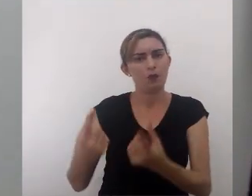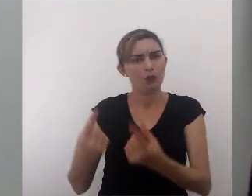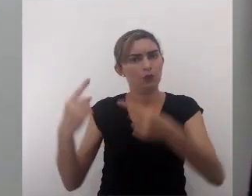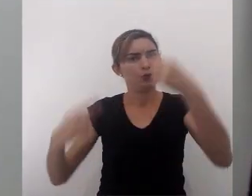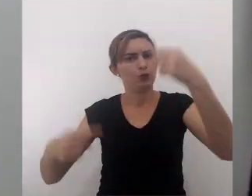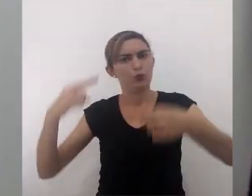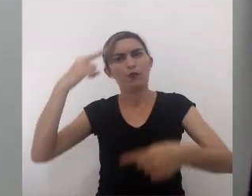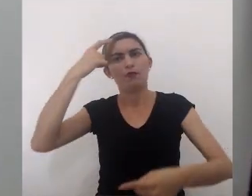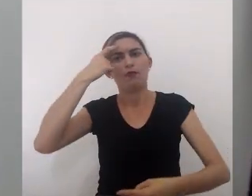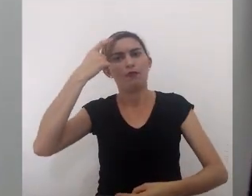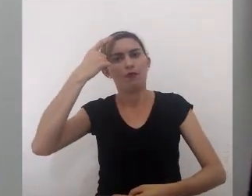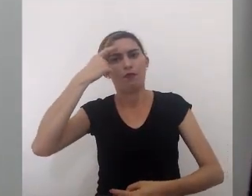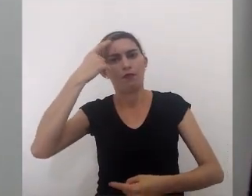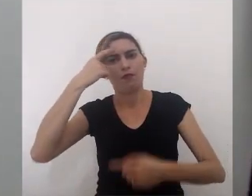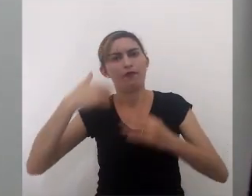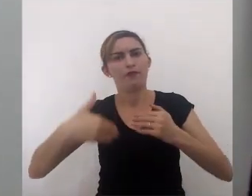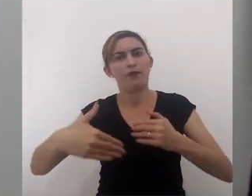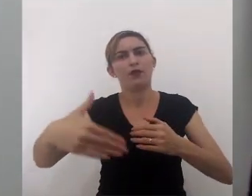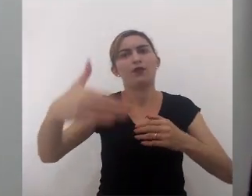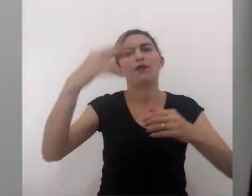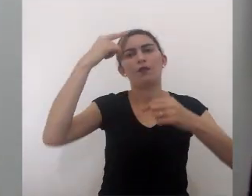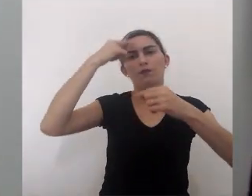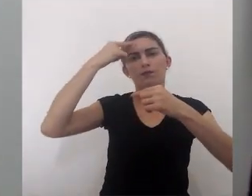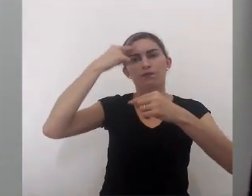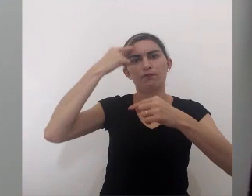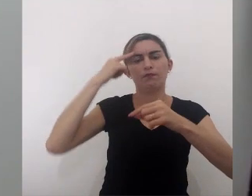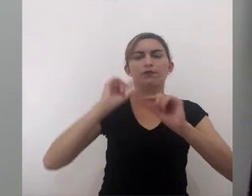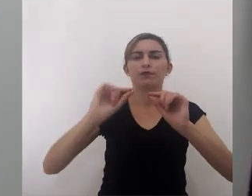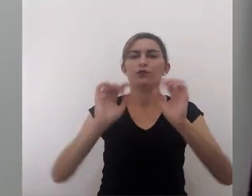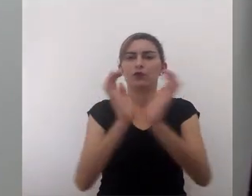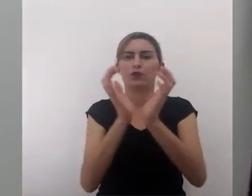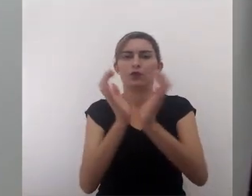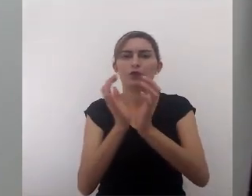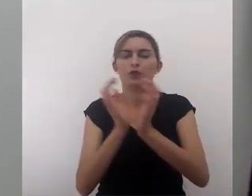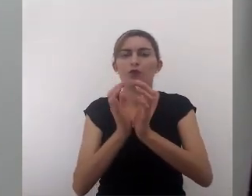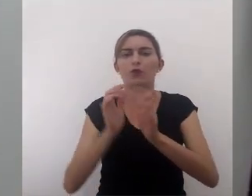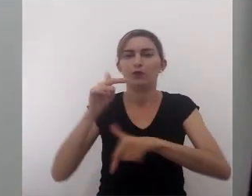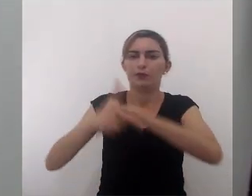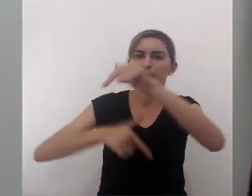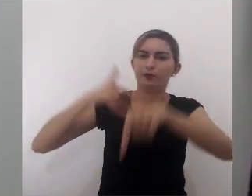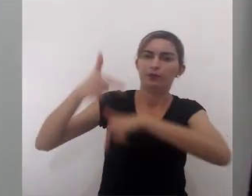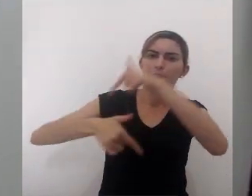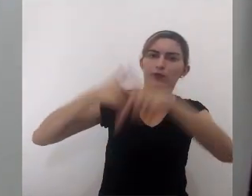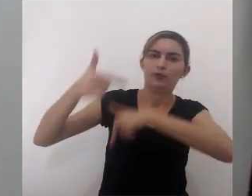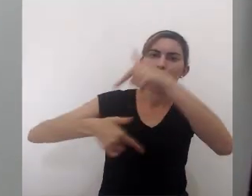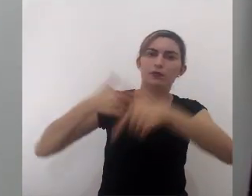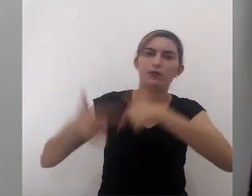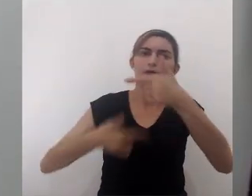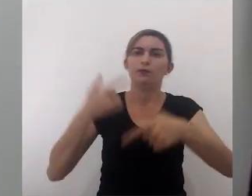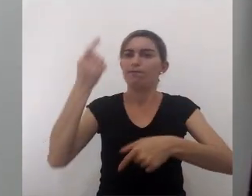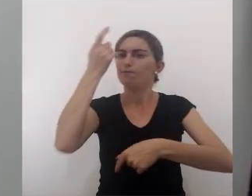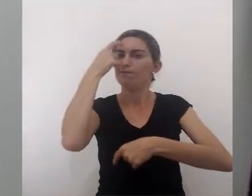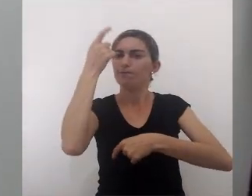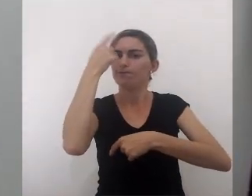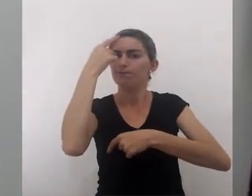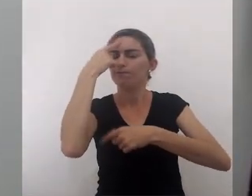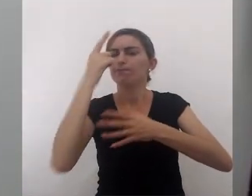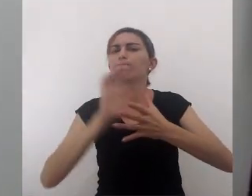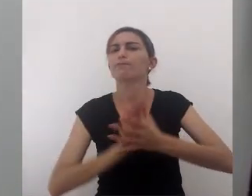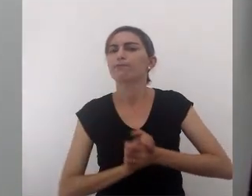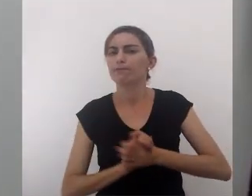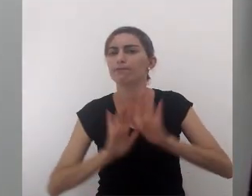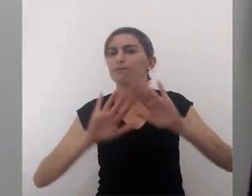politicamente consciente. Então vem aí a questão da classe operária independente e consciente,